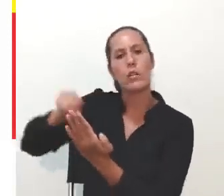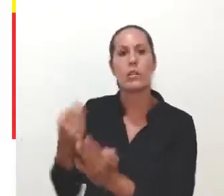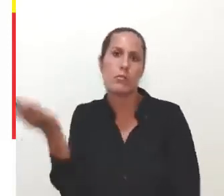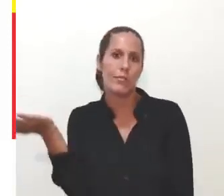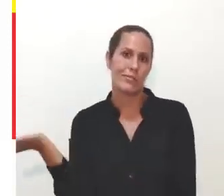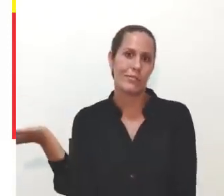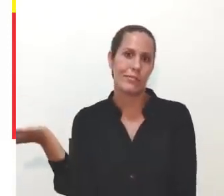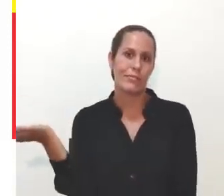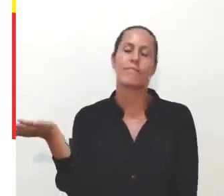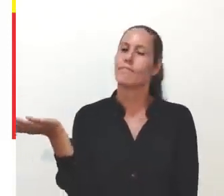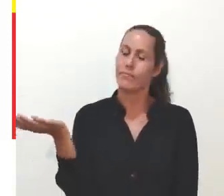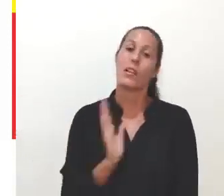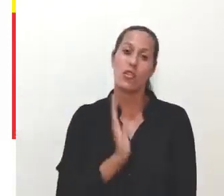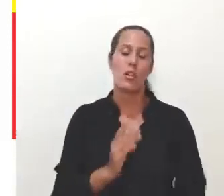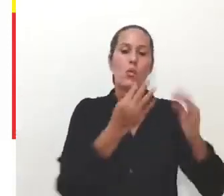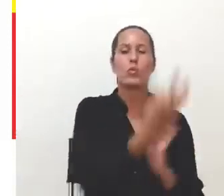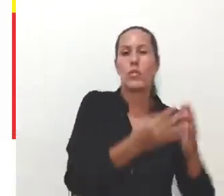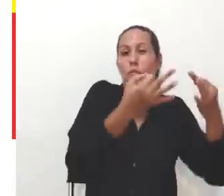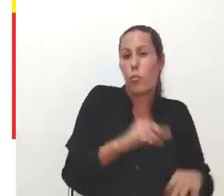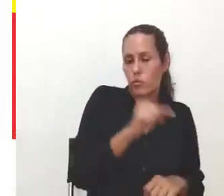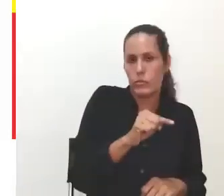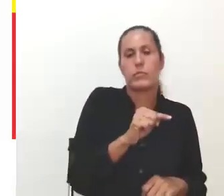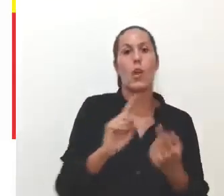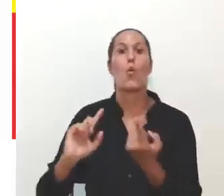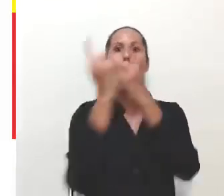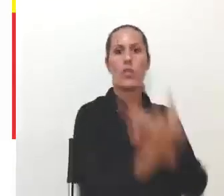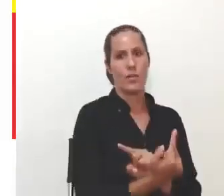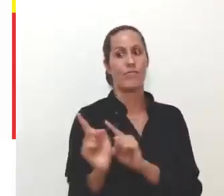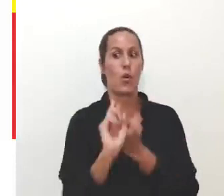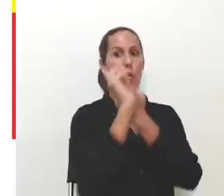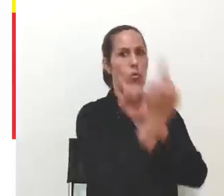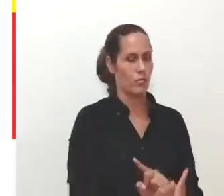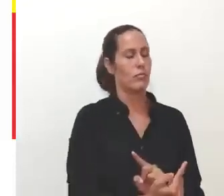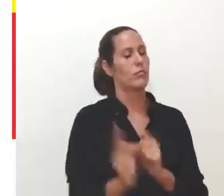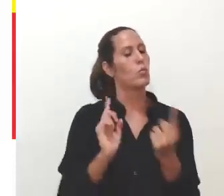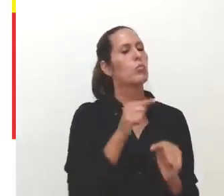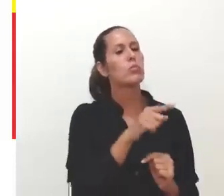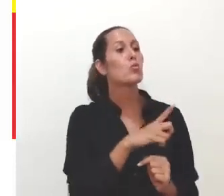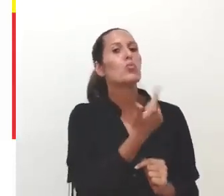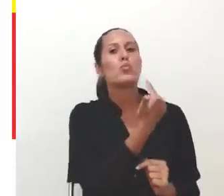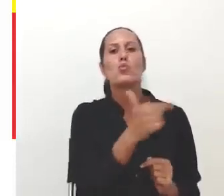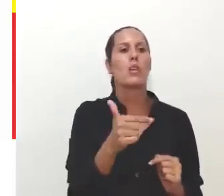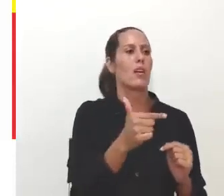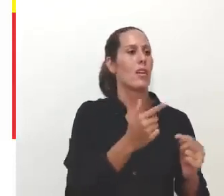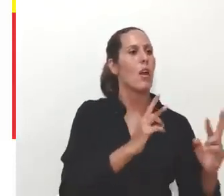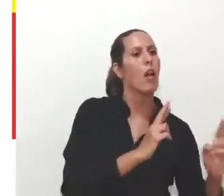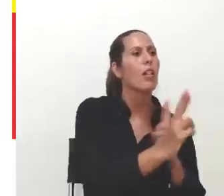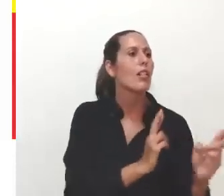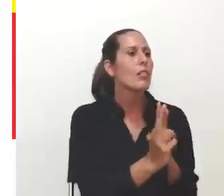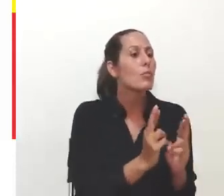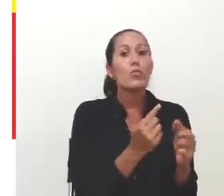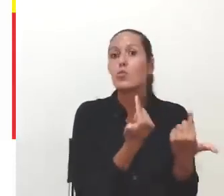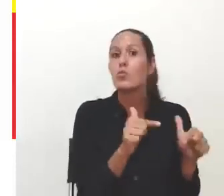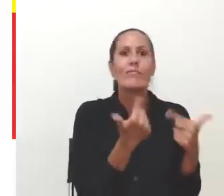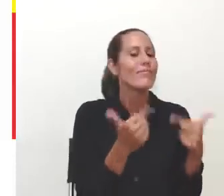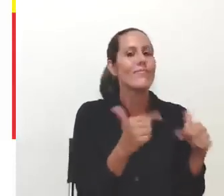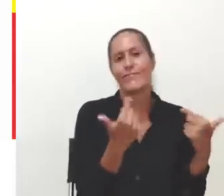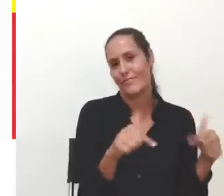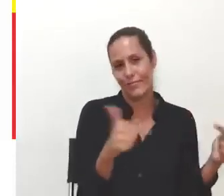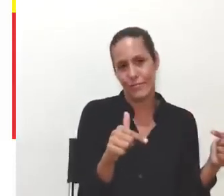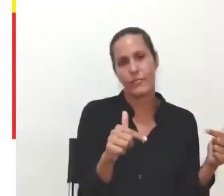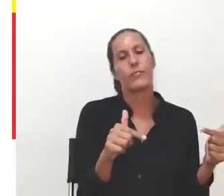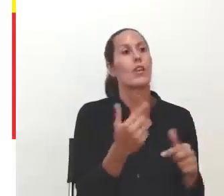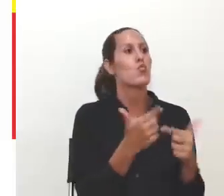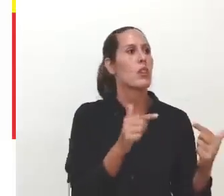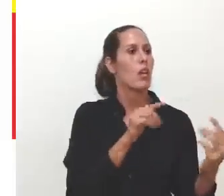Por exemplo, o texto que você fala com seus colegas, o bilhete que você deixou para sua mãe. Já o texto formal é o contrário do